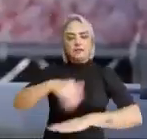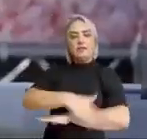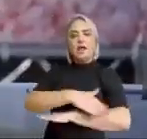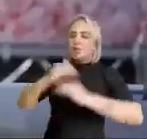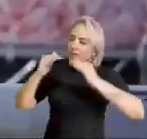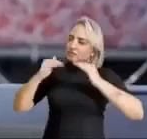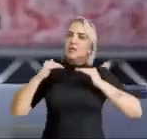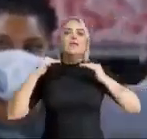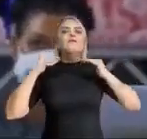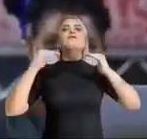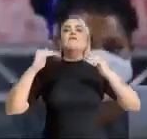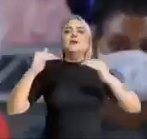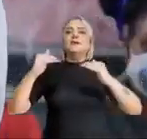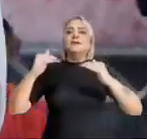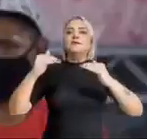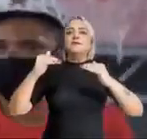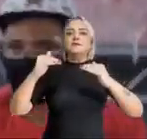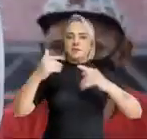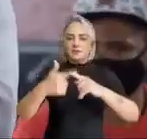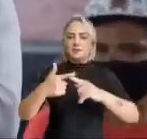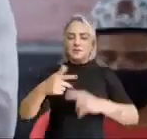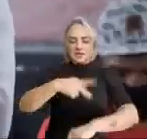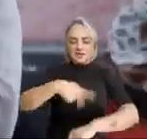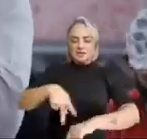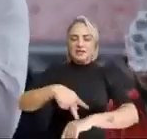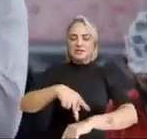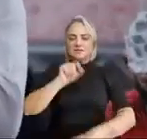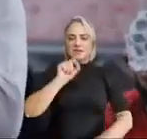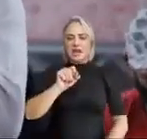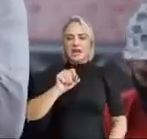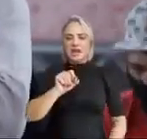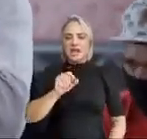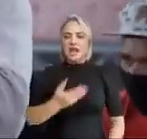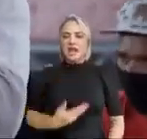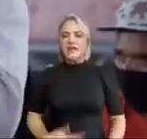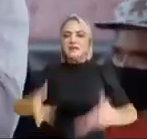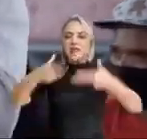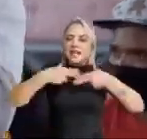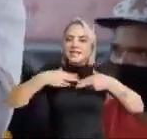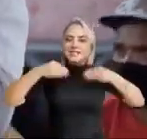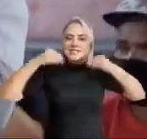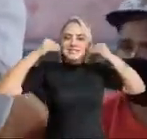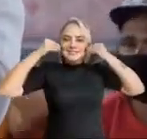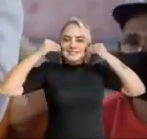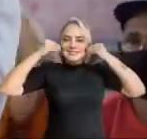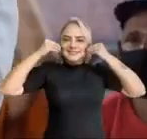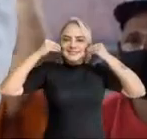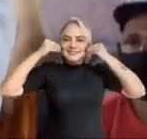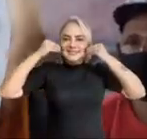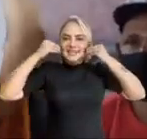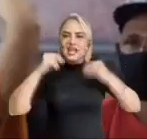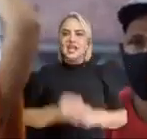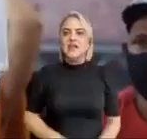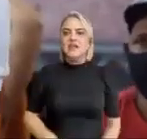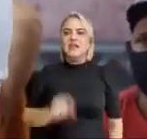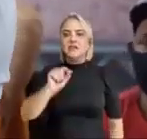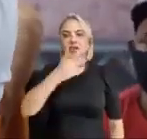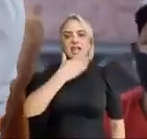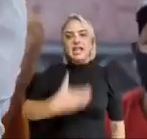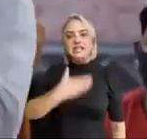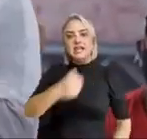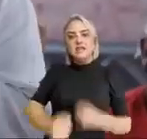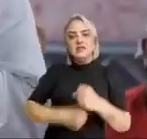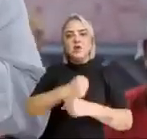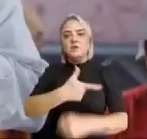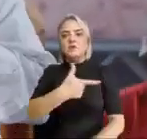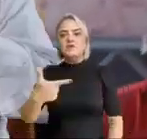cabeça, porque esse país vai voltar a sorrir. E quando for em dezembro do ano que vem, nós